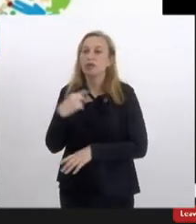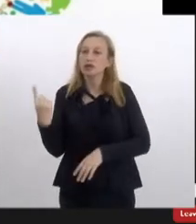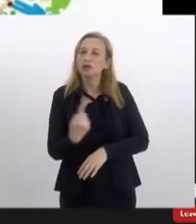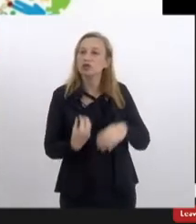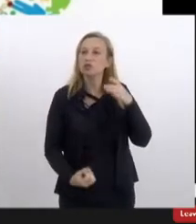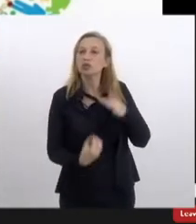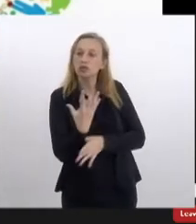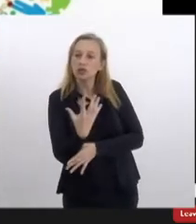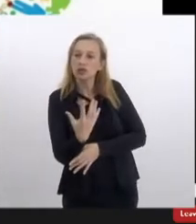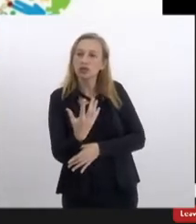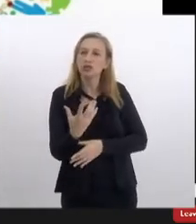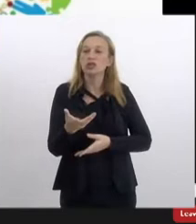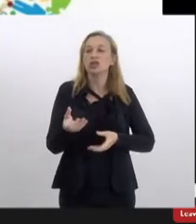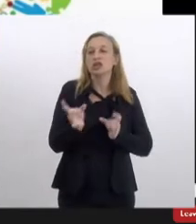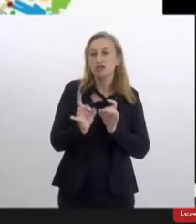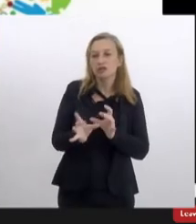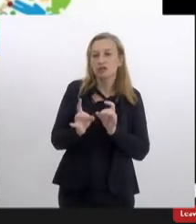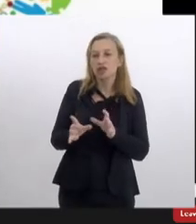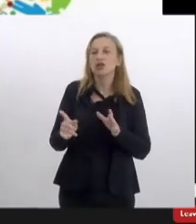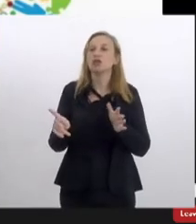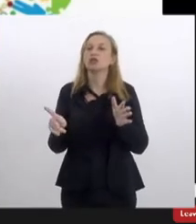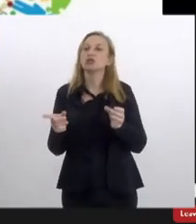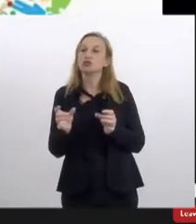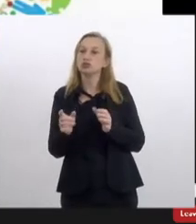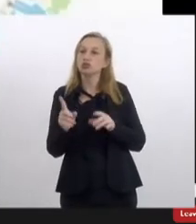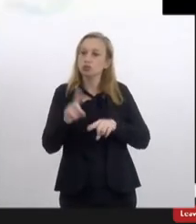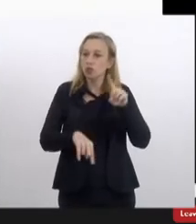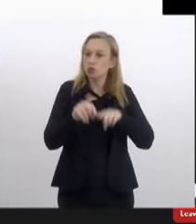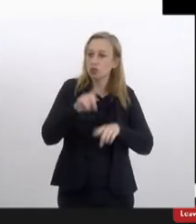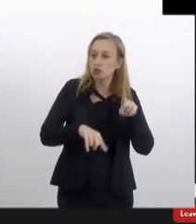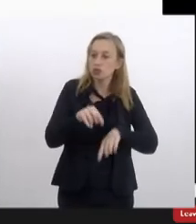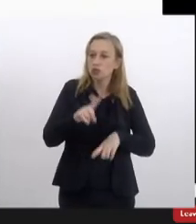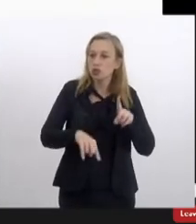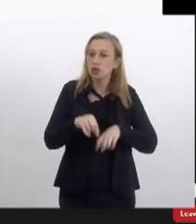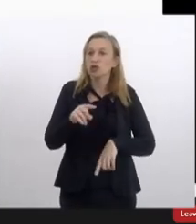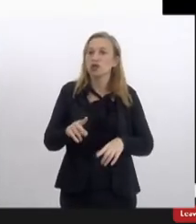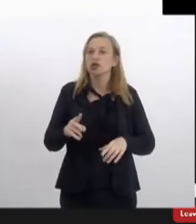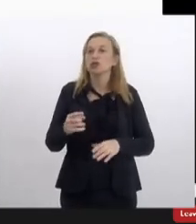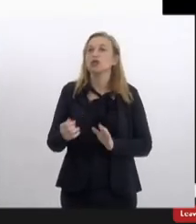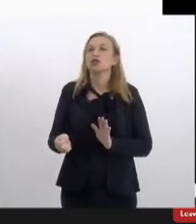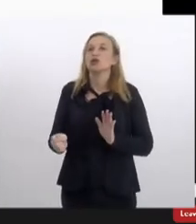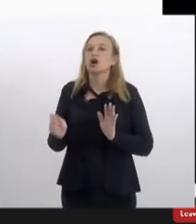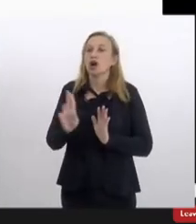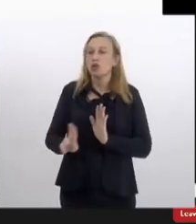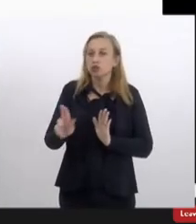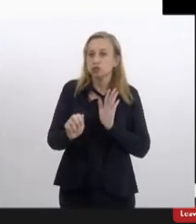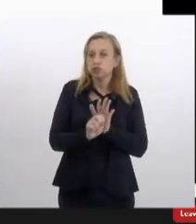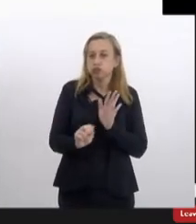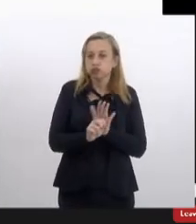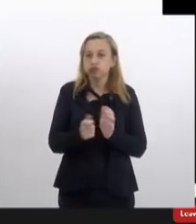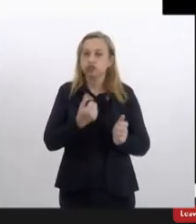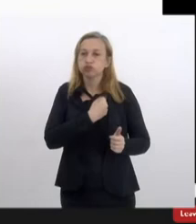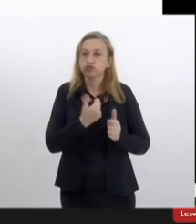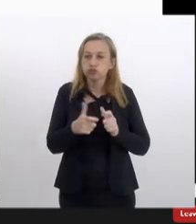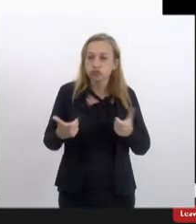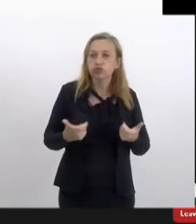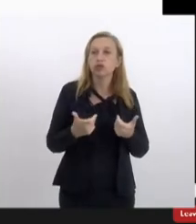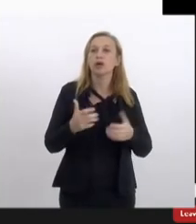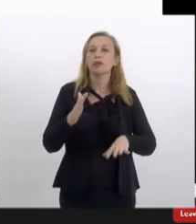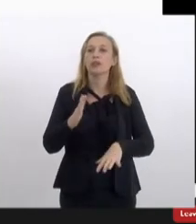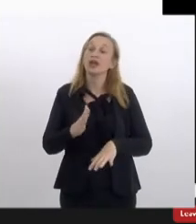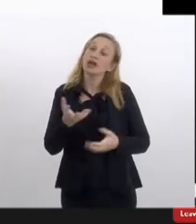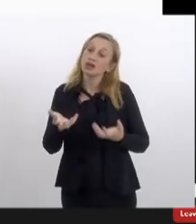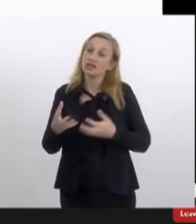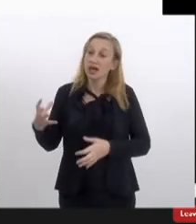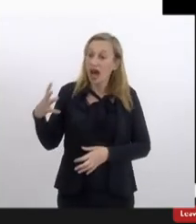produzir e comercializar os produtos, né, das entidades que atuam na redução da demanda de drogas. Gente, eu tentei ser o mais